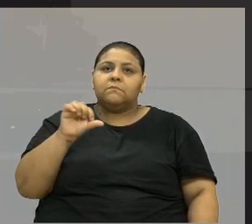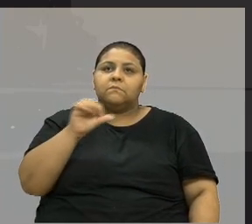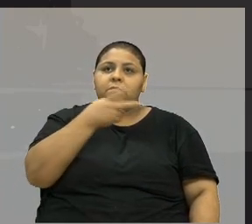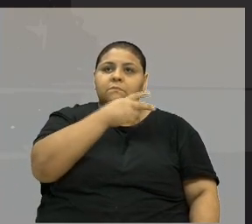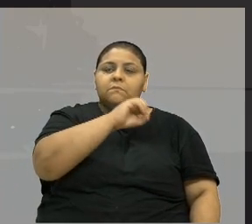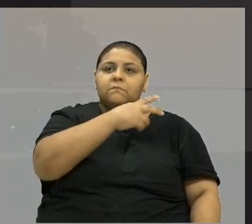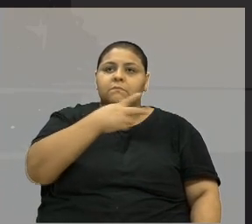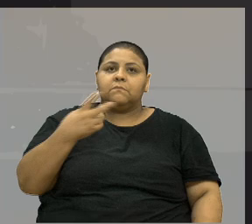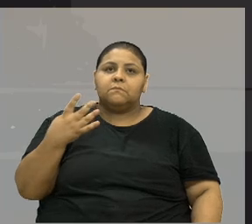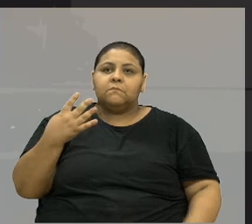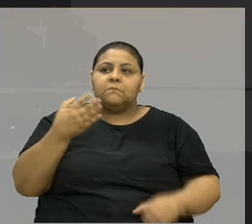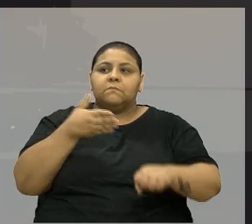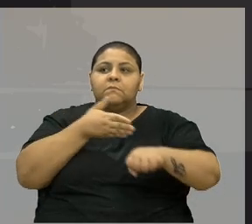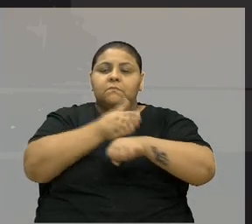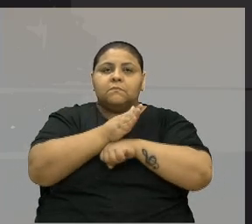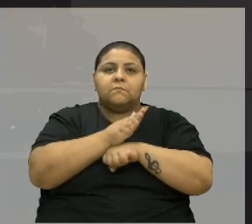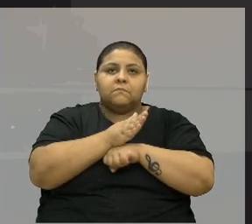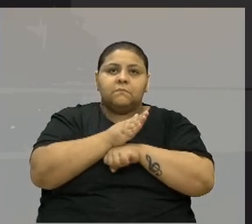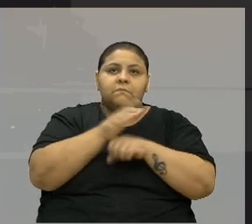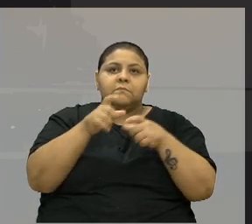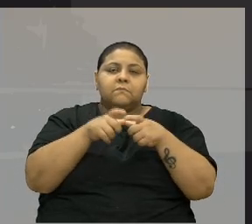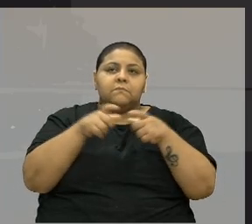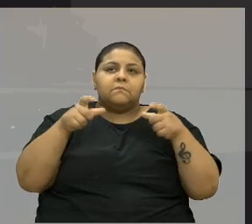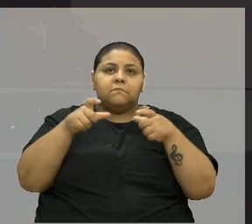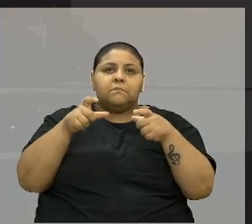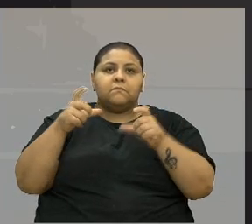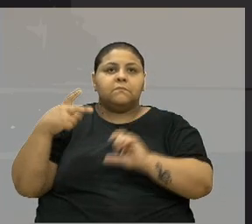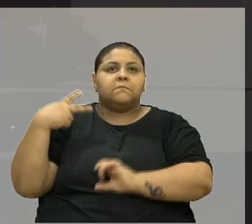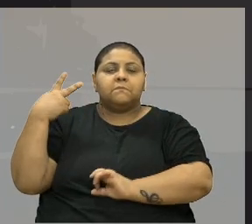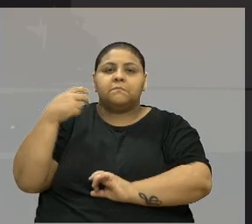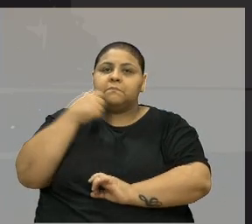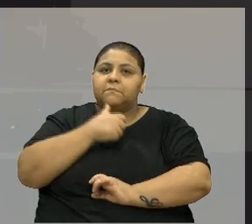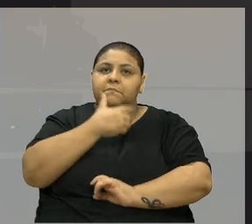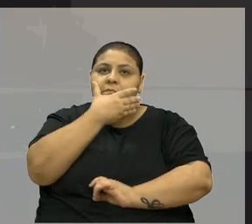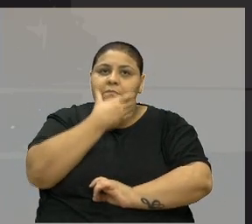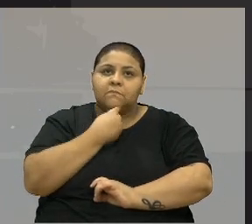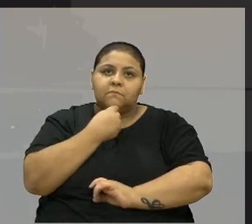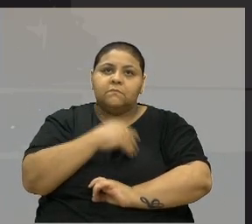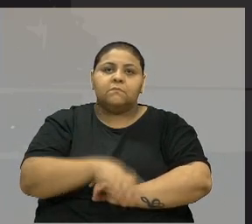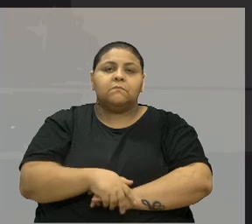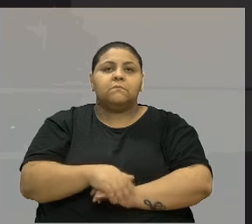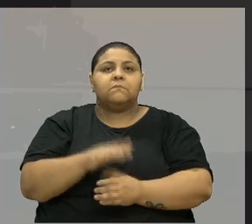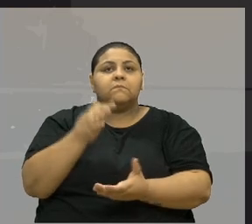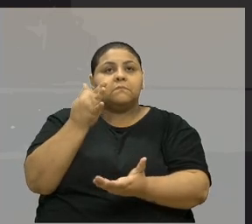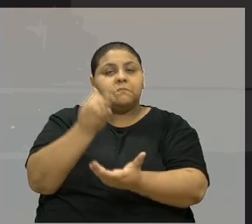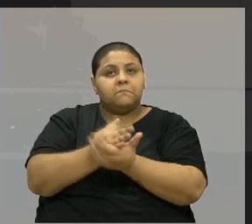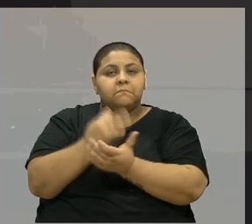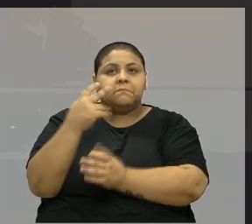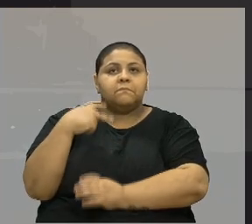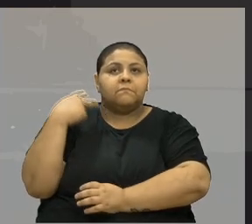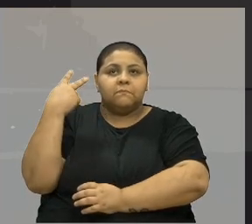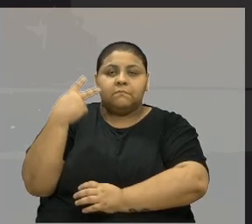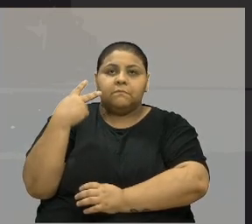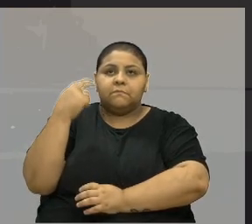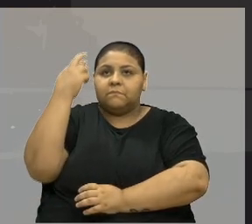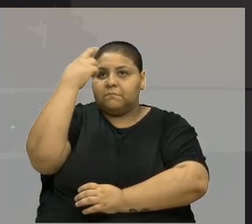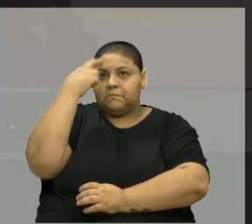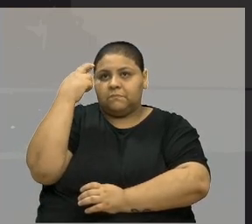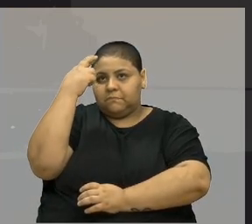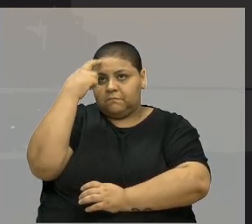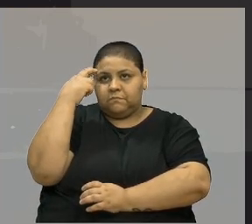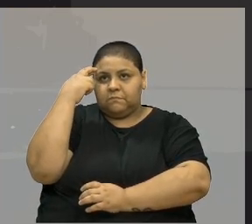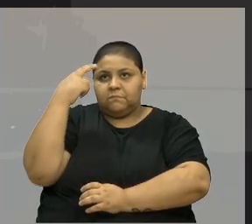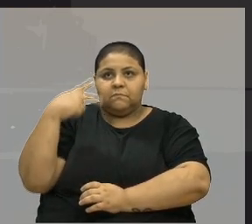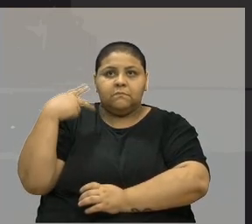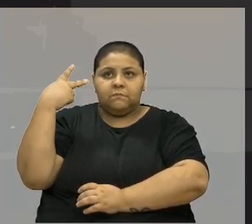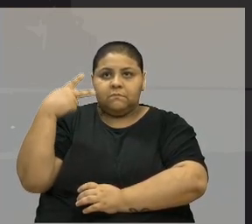12/202 foi aprovado por unanimidade das vereadoras e vereadores com ausência do Vereador Rafael Boeno e